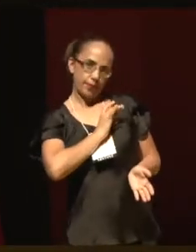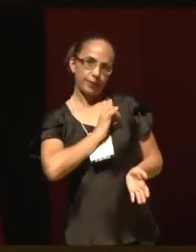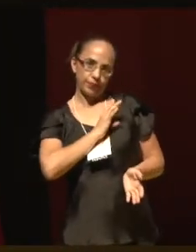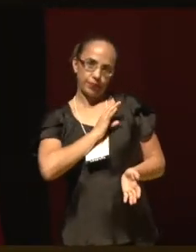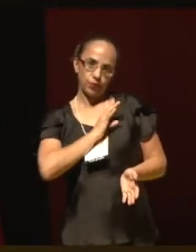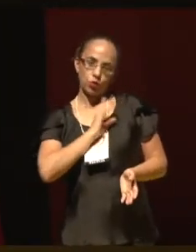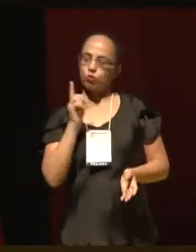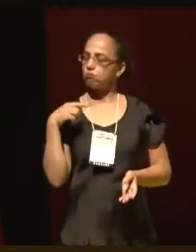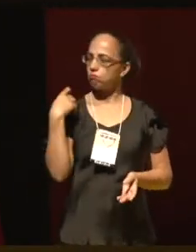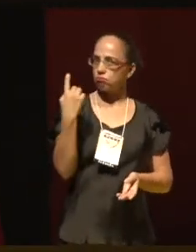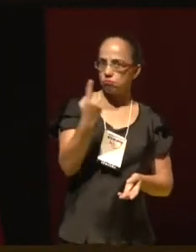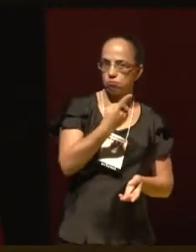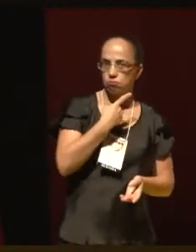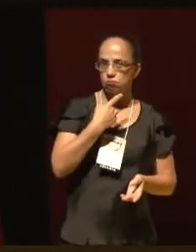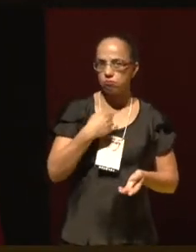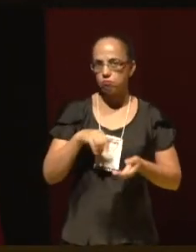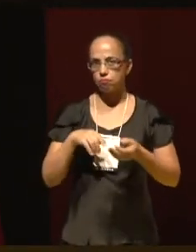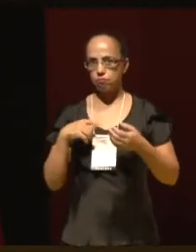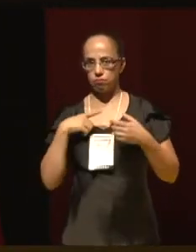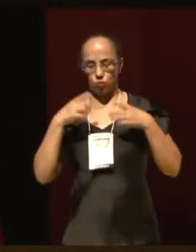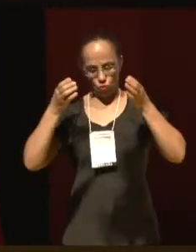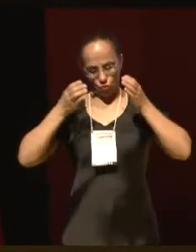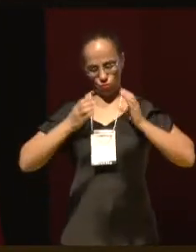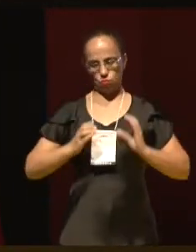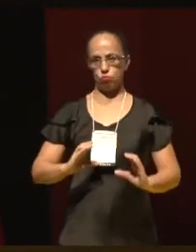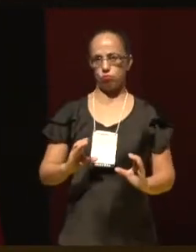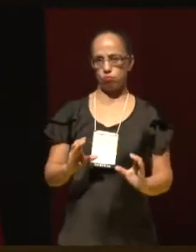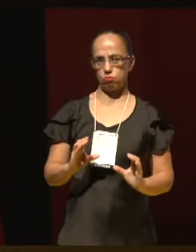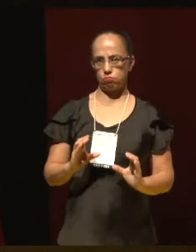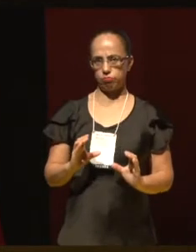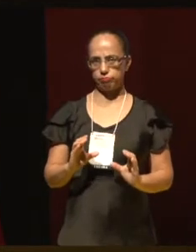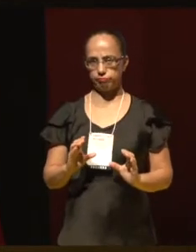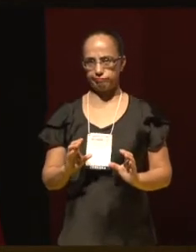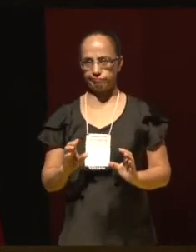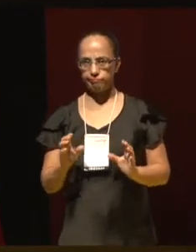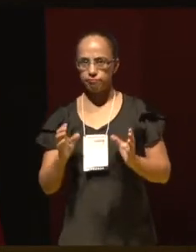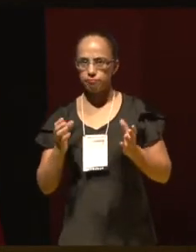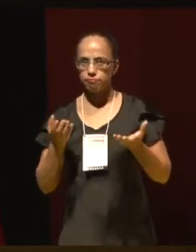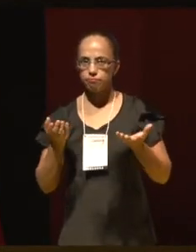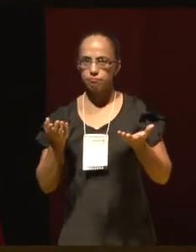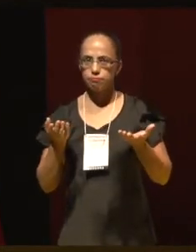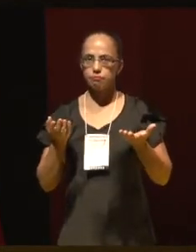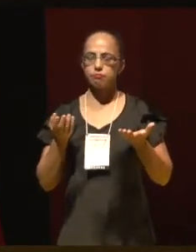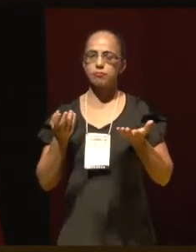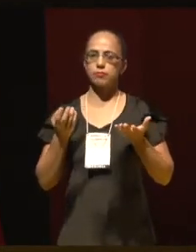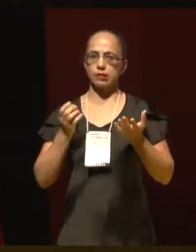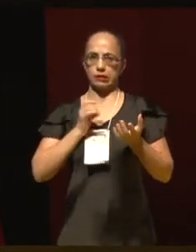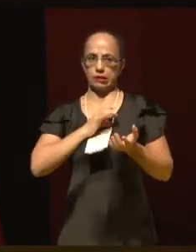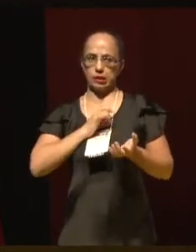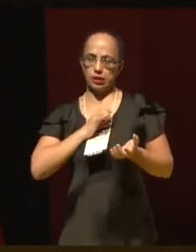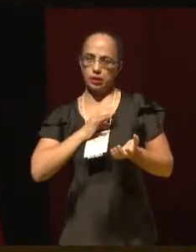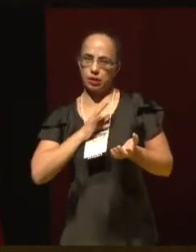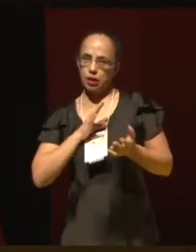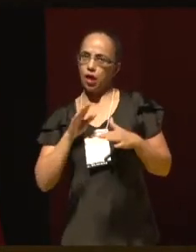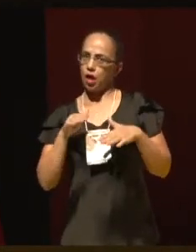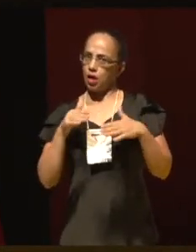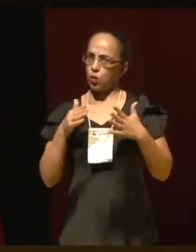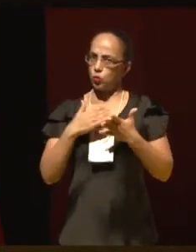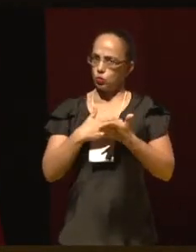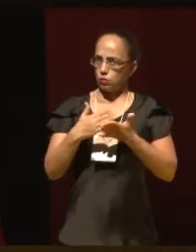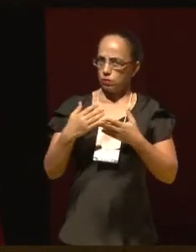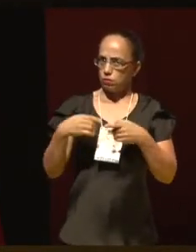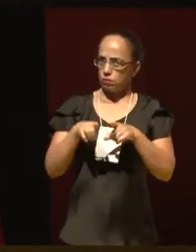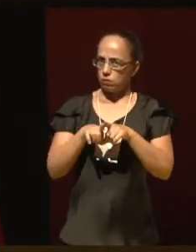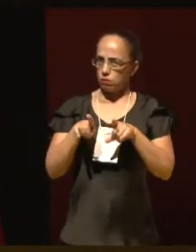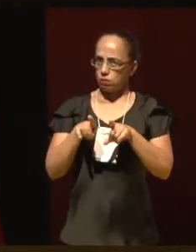Quando nós comportamos, nosso comportamento se baseia no medo, então começamos também a